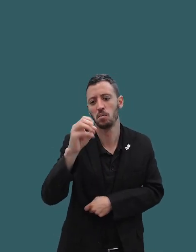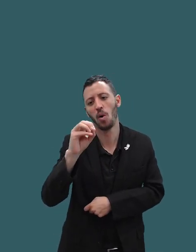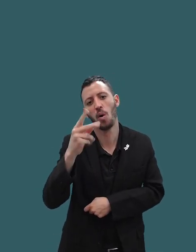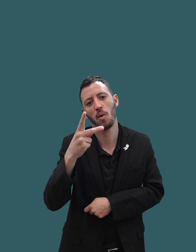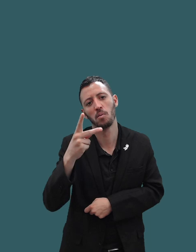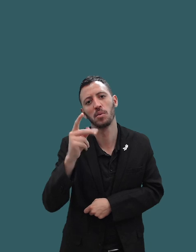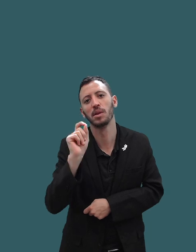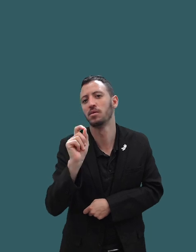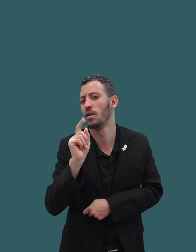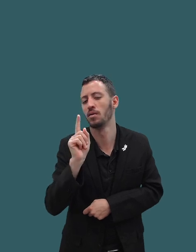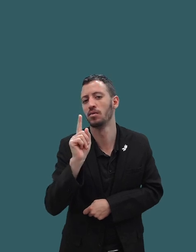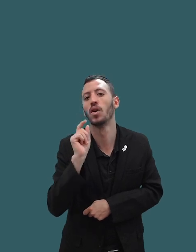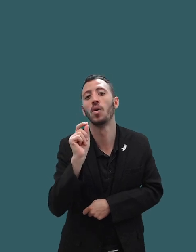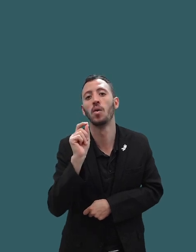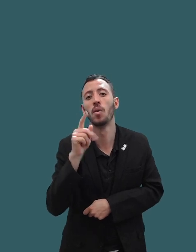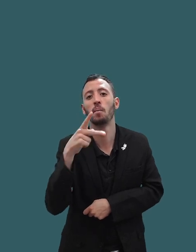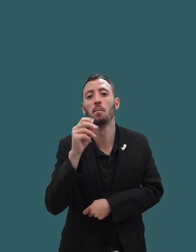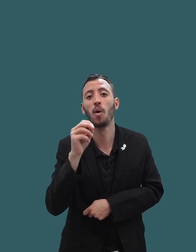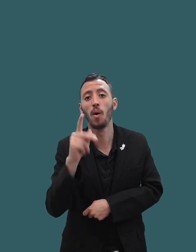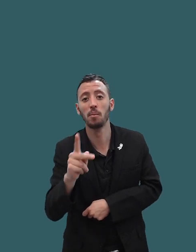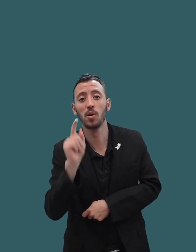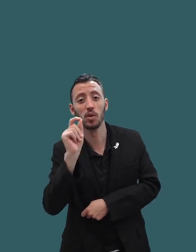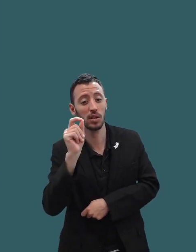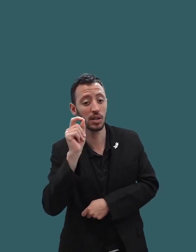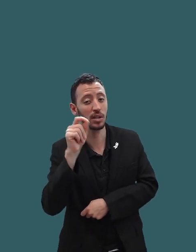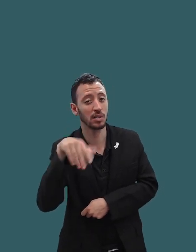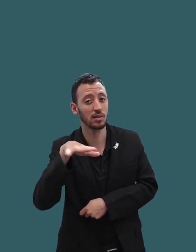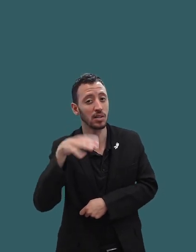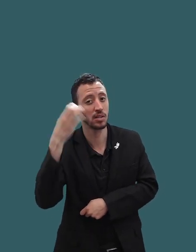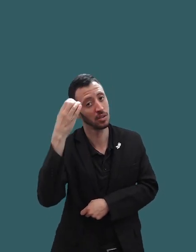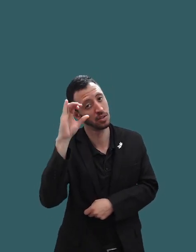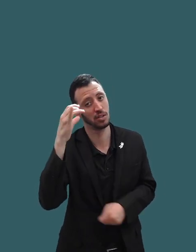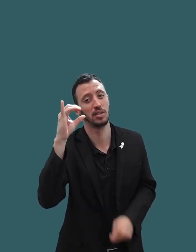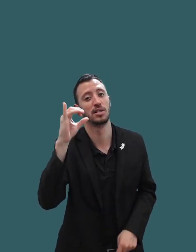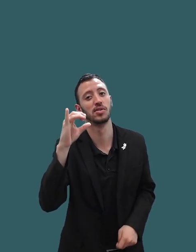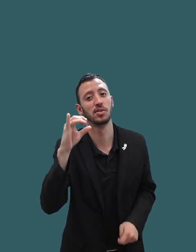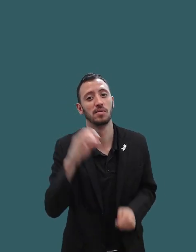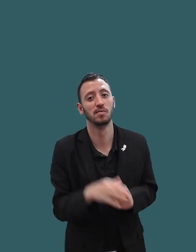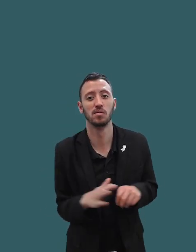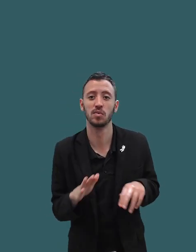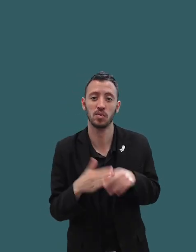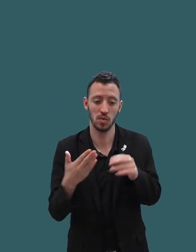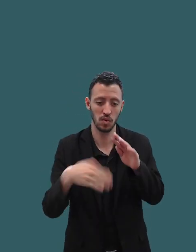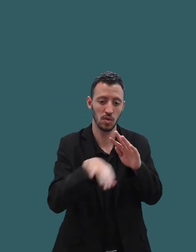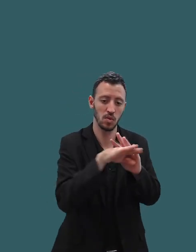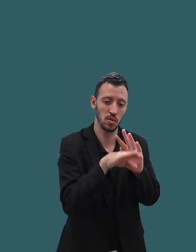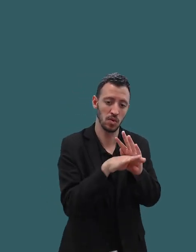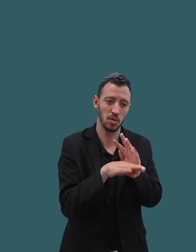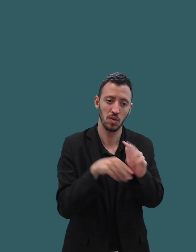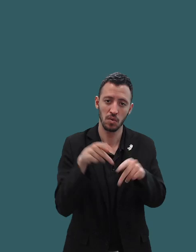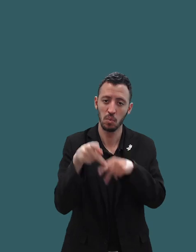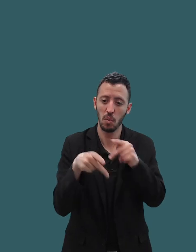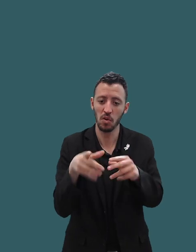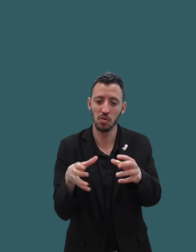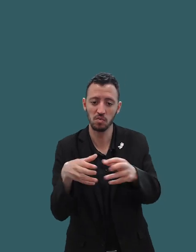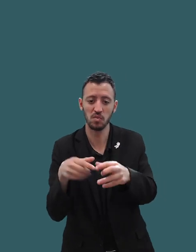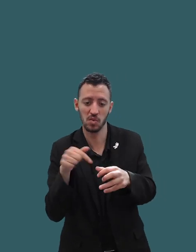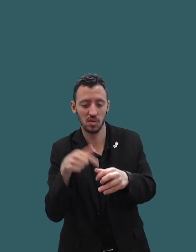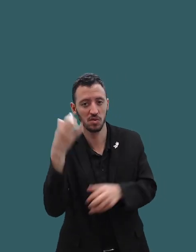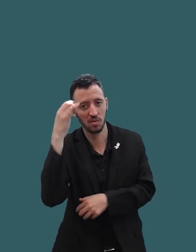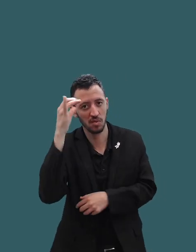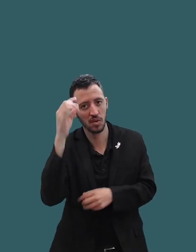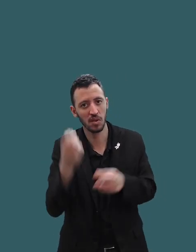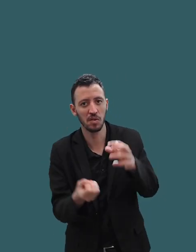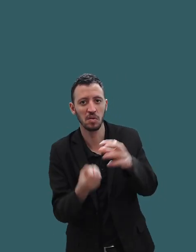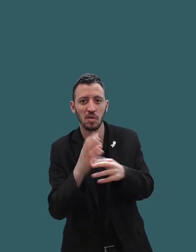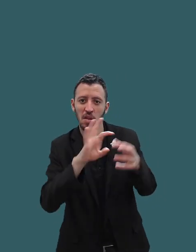é a ciência, pô. Então, criamos o programa Pop Ciência, que é o programa de popularização da ciência, que abarca as